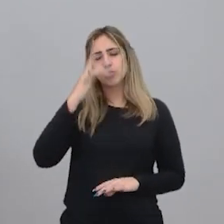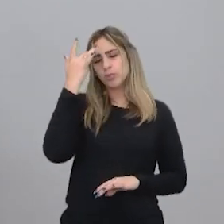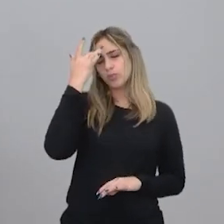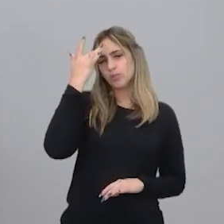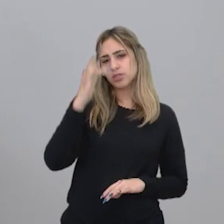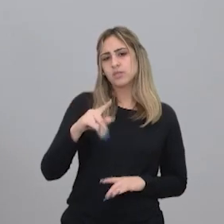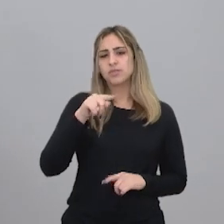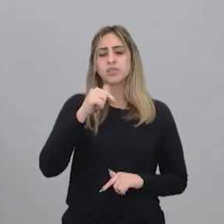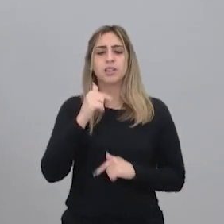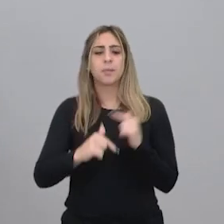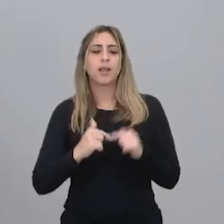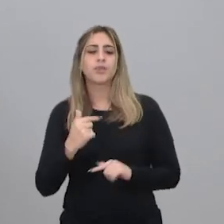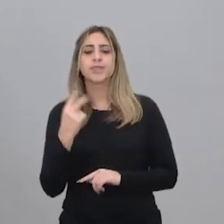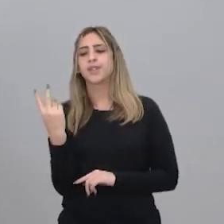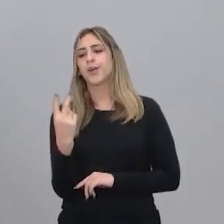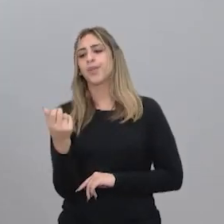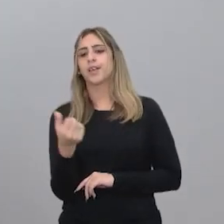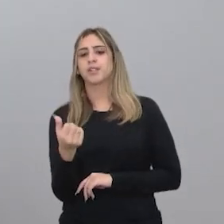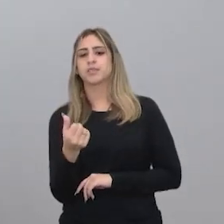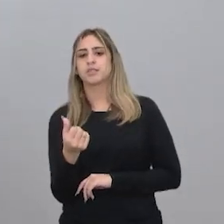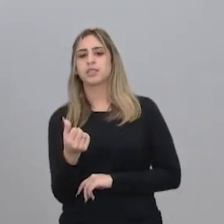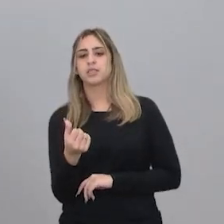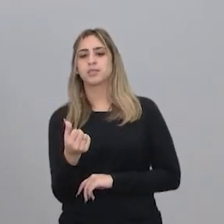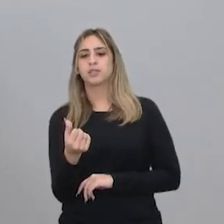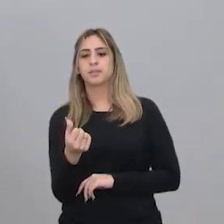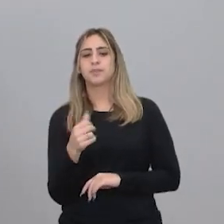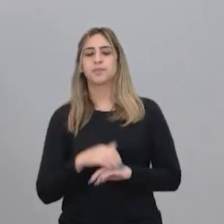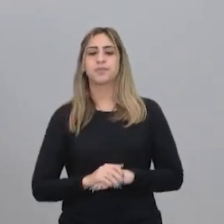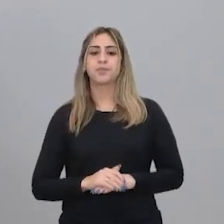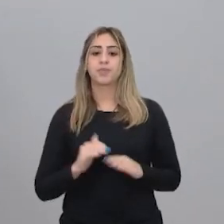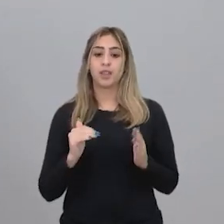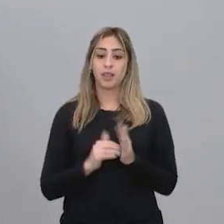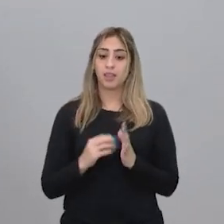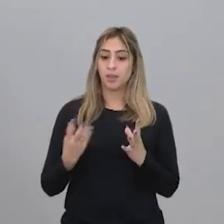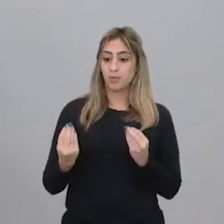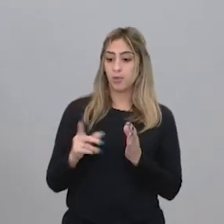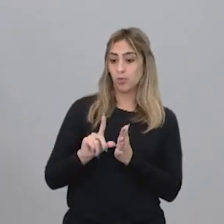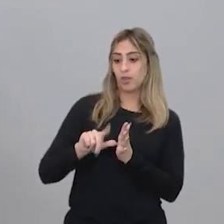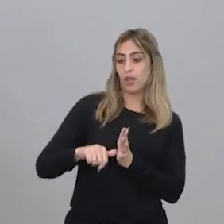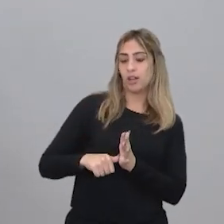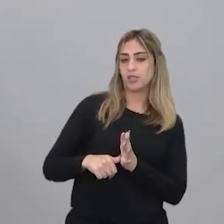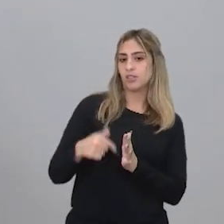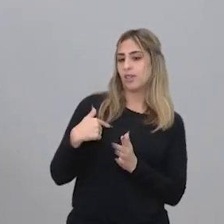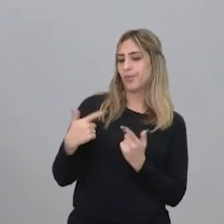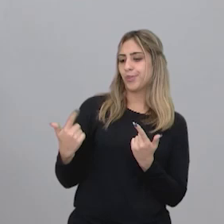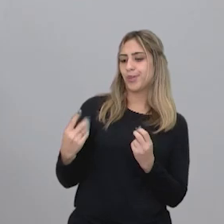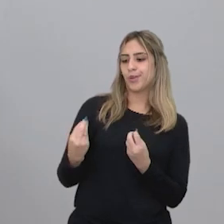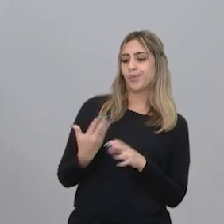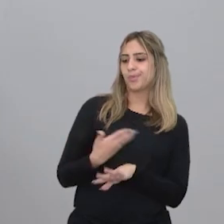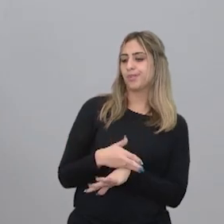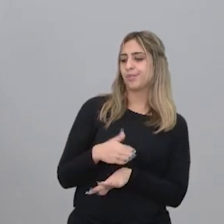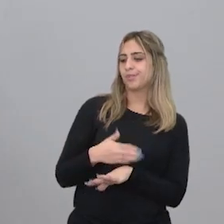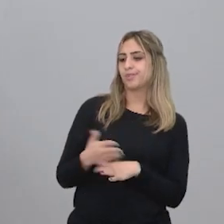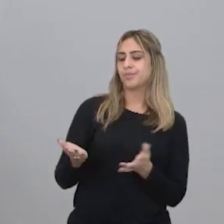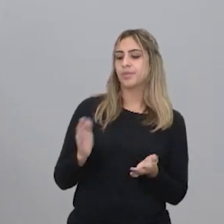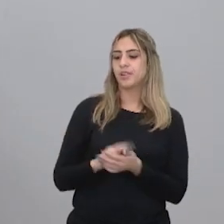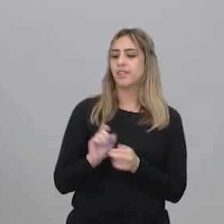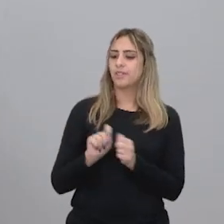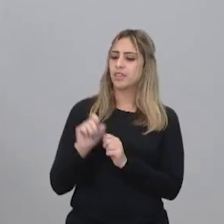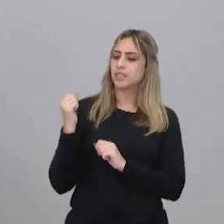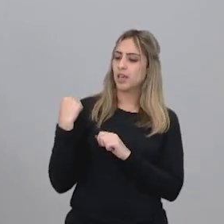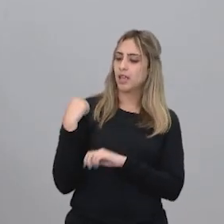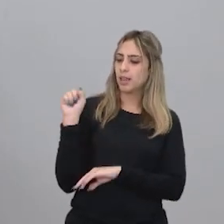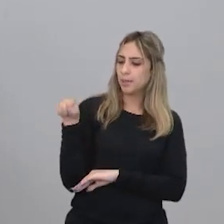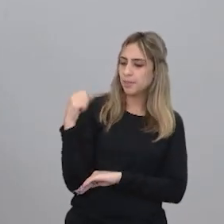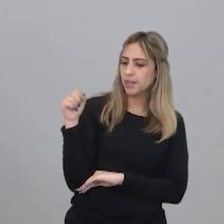eu trabalho de segunda a sexta, que é o meu caso, até muito tarde. Então, não tenho como treinar. Faz uma academia,